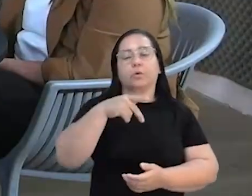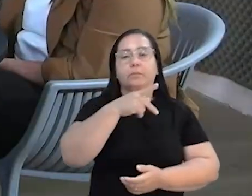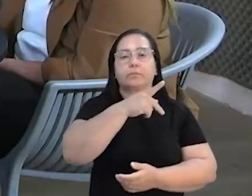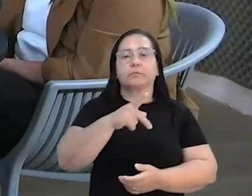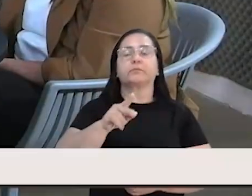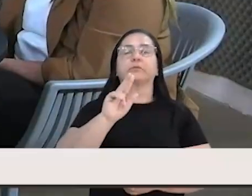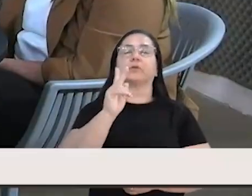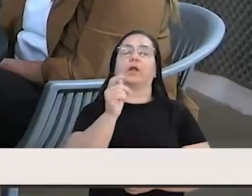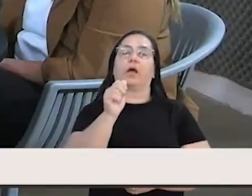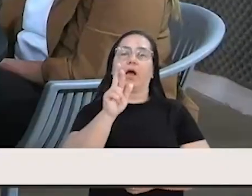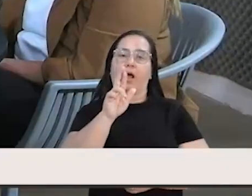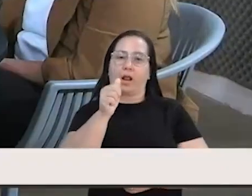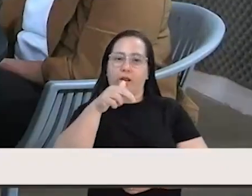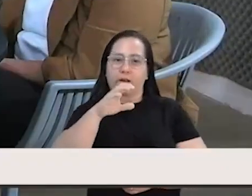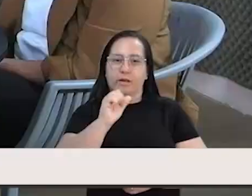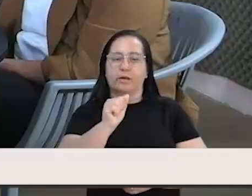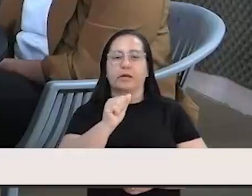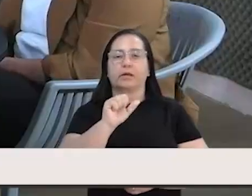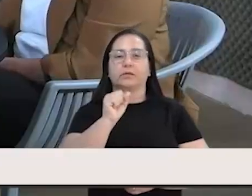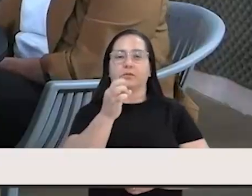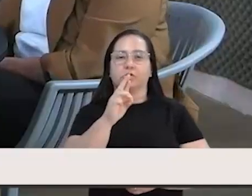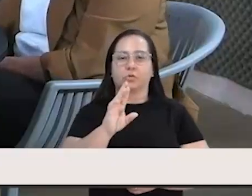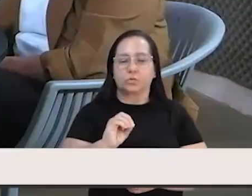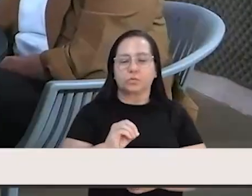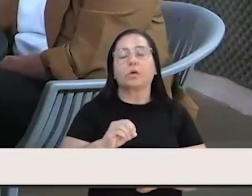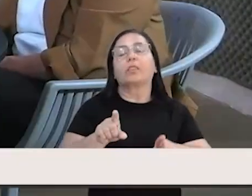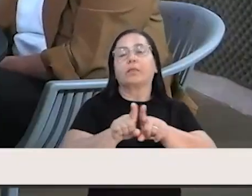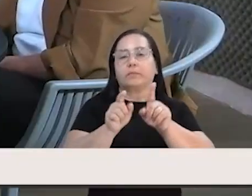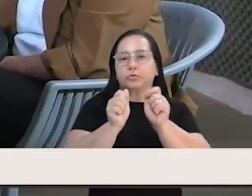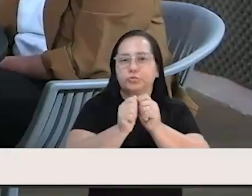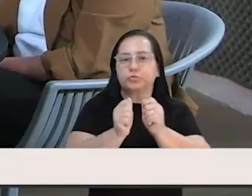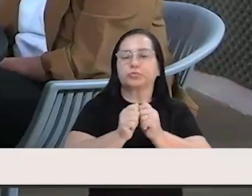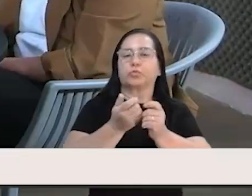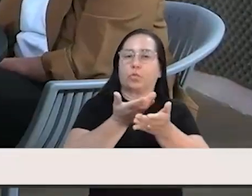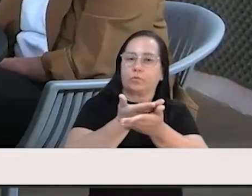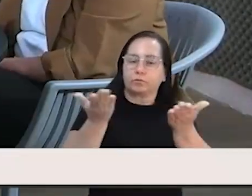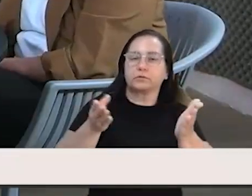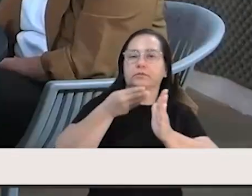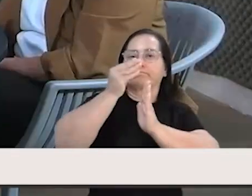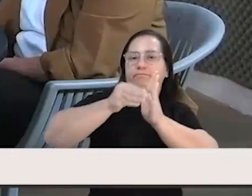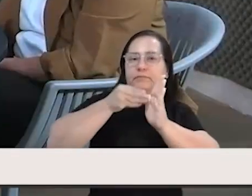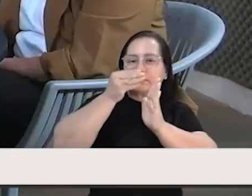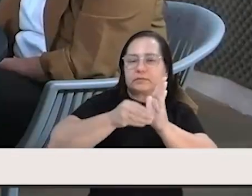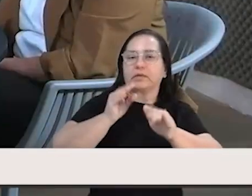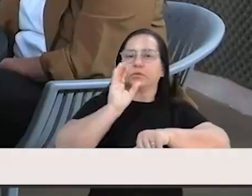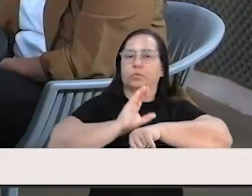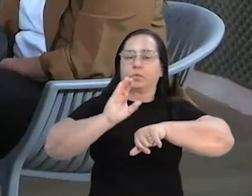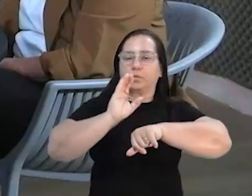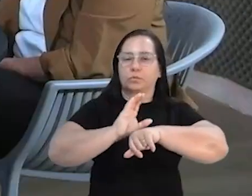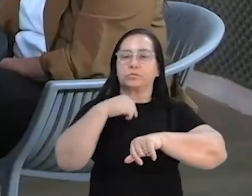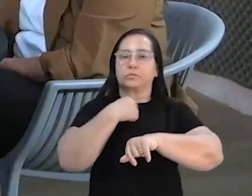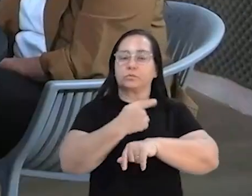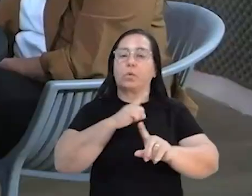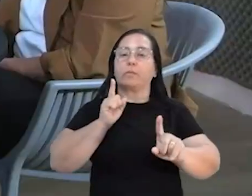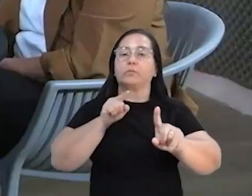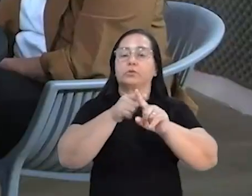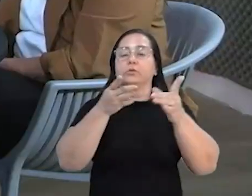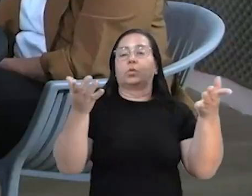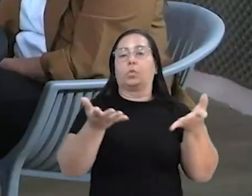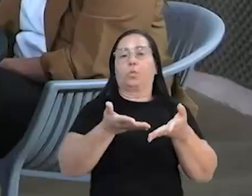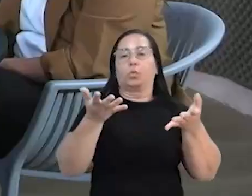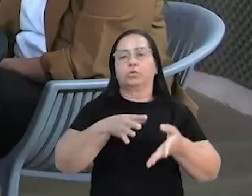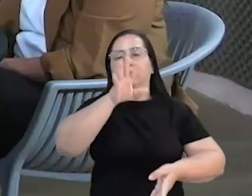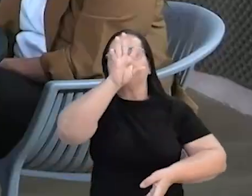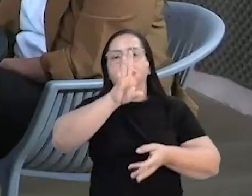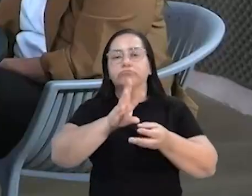Nara Castro, estou aqui com vocês também nessa jornada do curso de design gráfico. E o nosso grande objetivo hoje é trazer